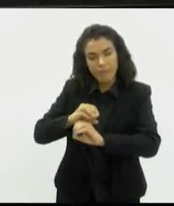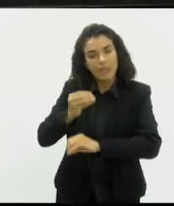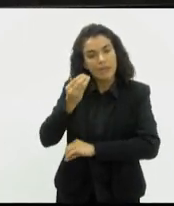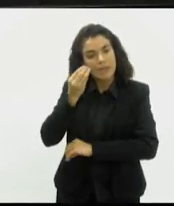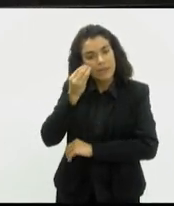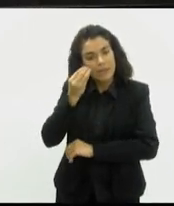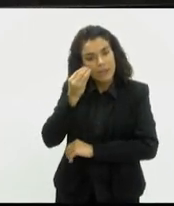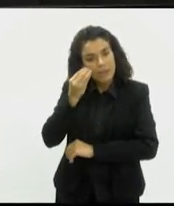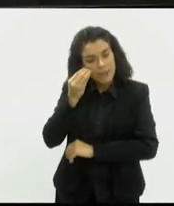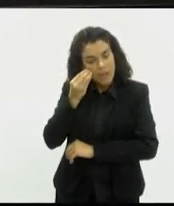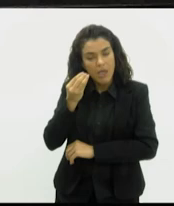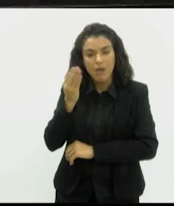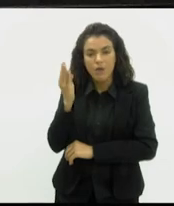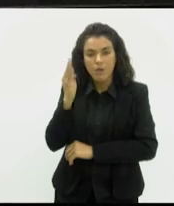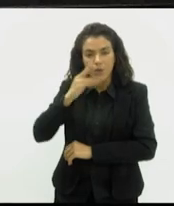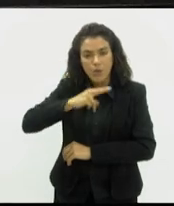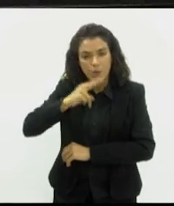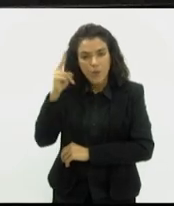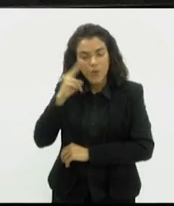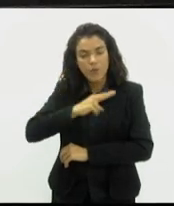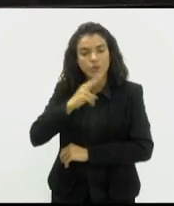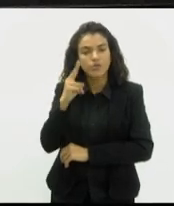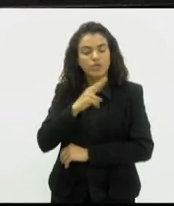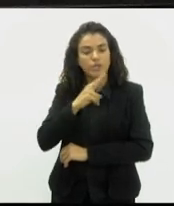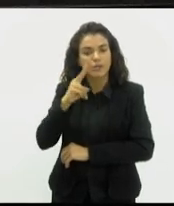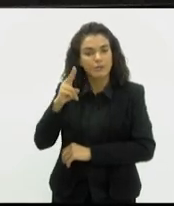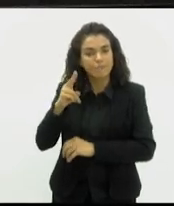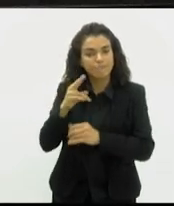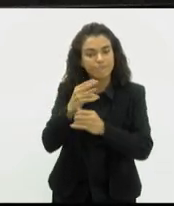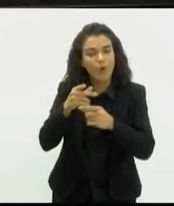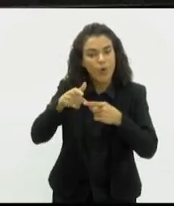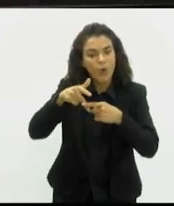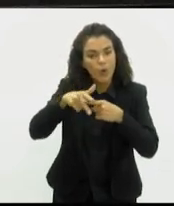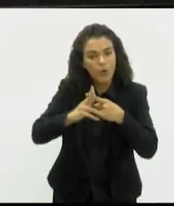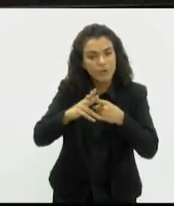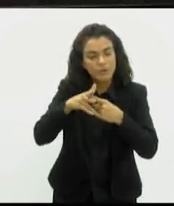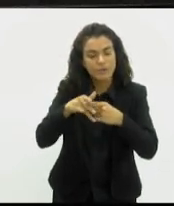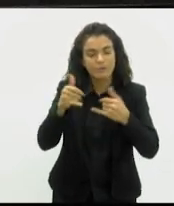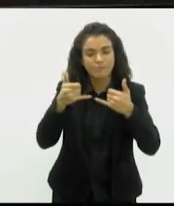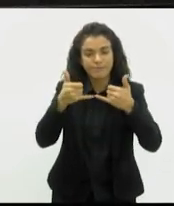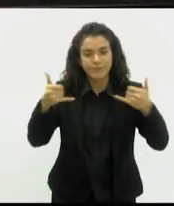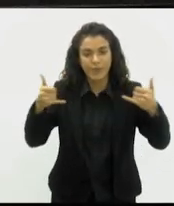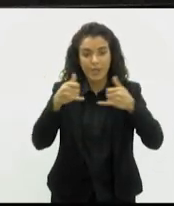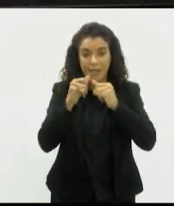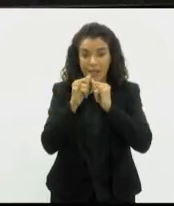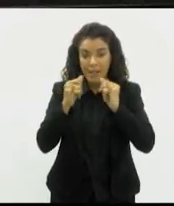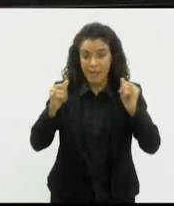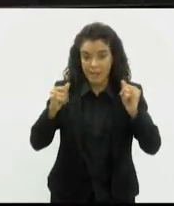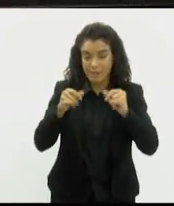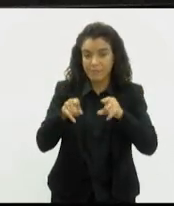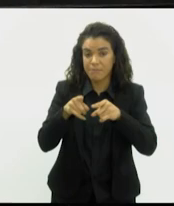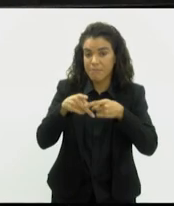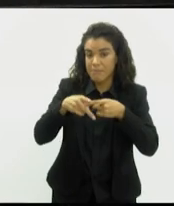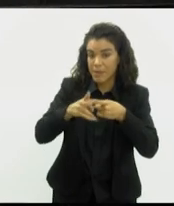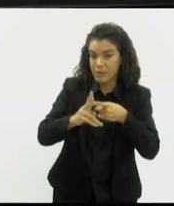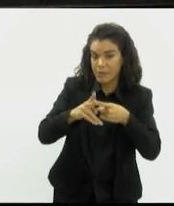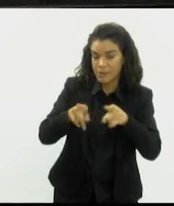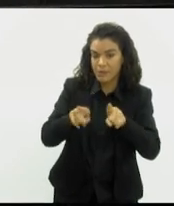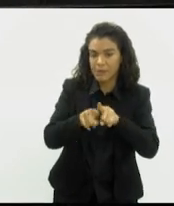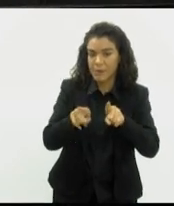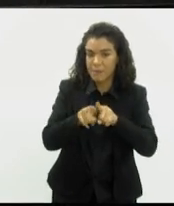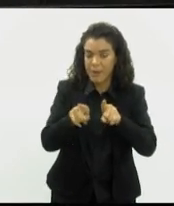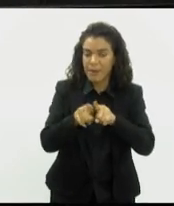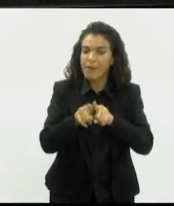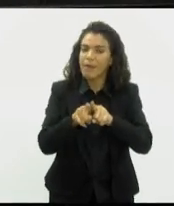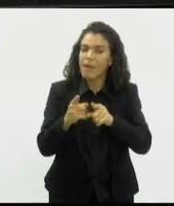realizado urgentemente o reparo da rede elétrica, realização de manutenção e a resolução da